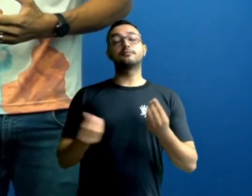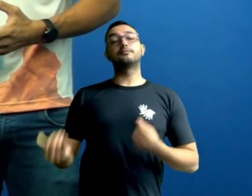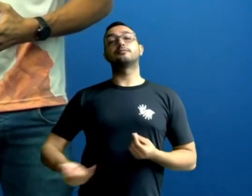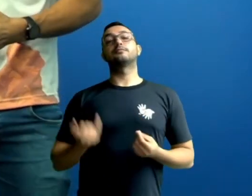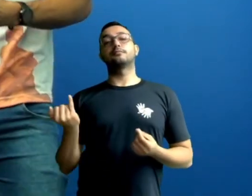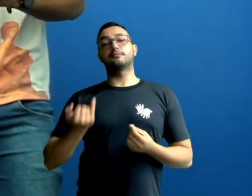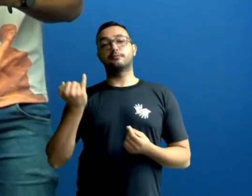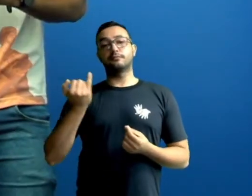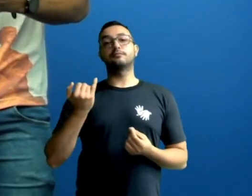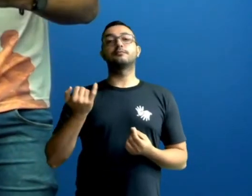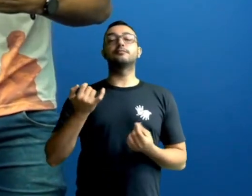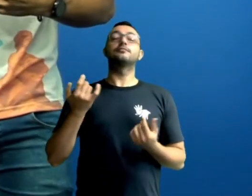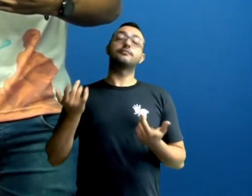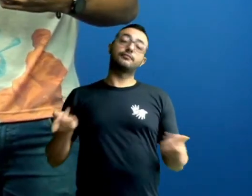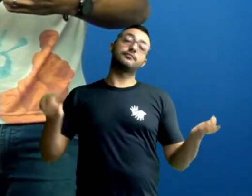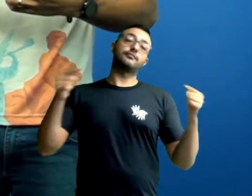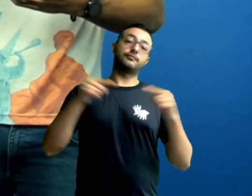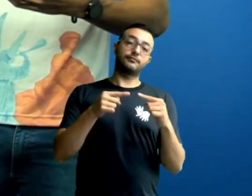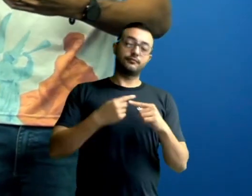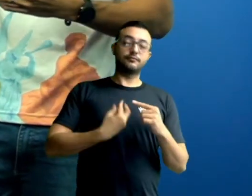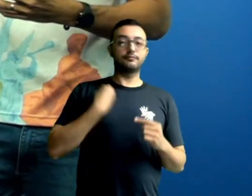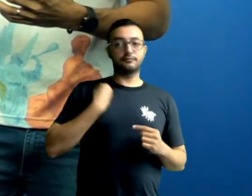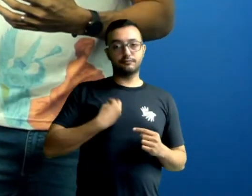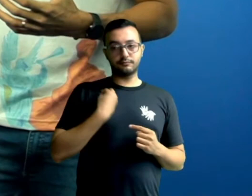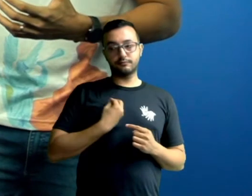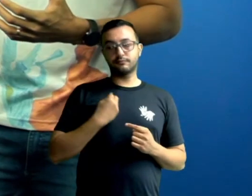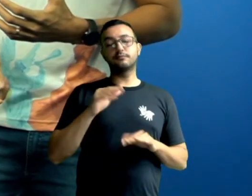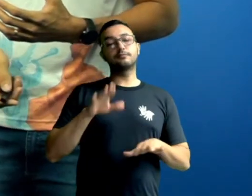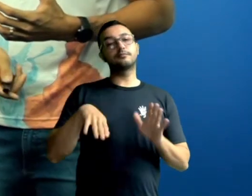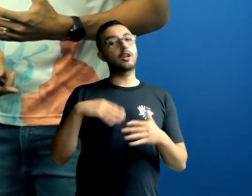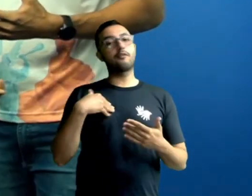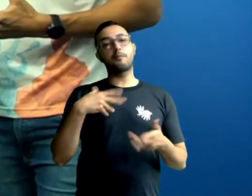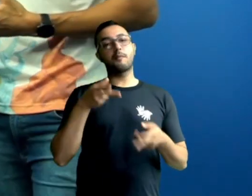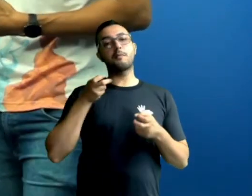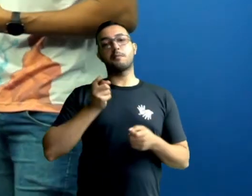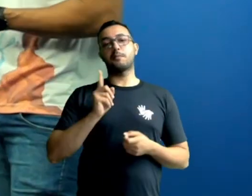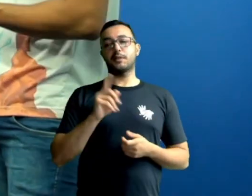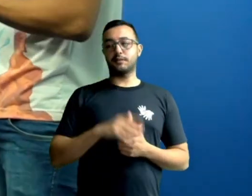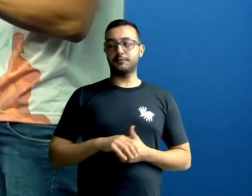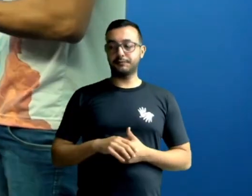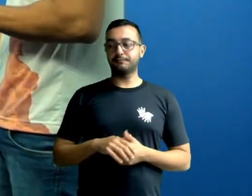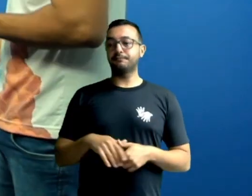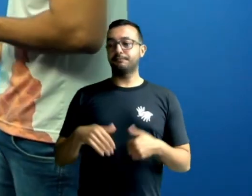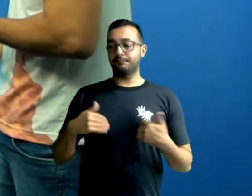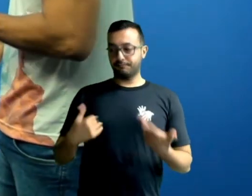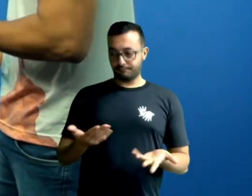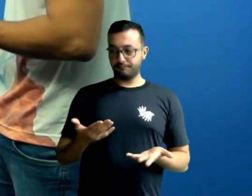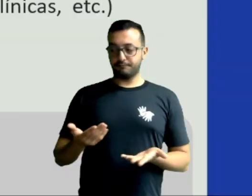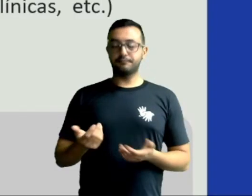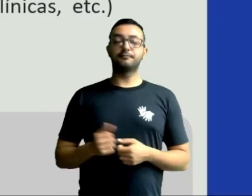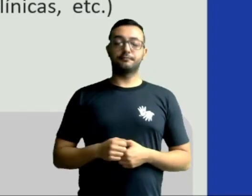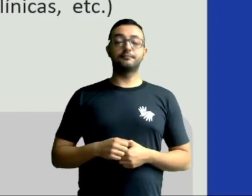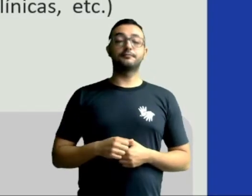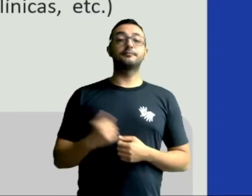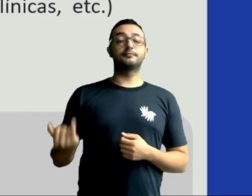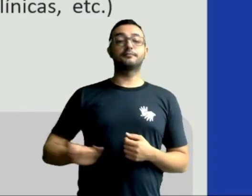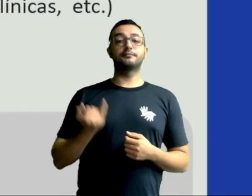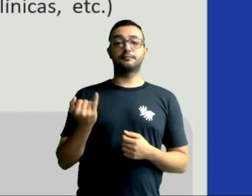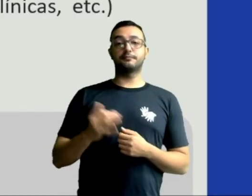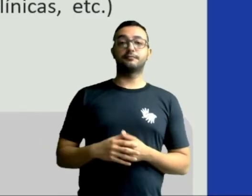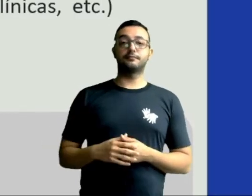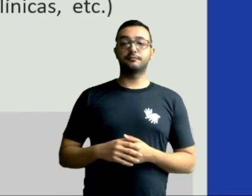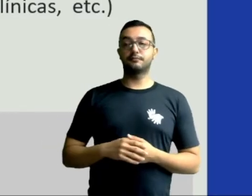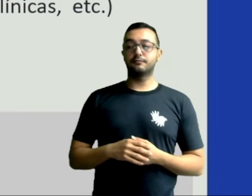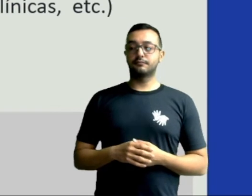extremamente importante e está associada à nossa vida muitas vezes sem a gente perceber, né? Então, é uma questão extremamente